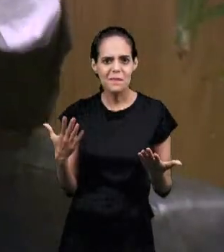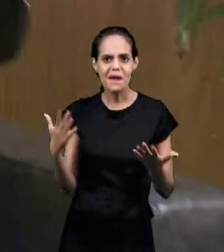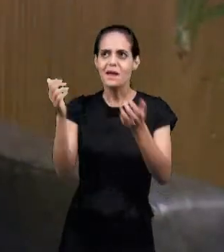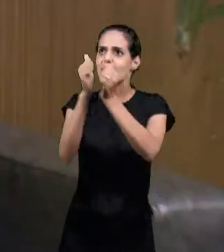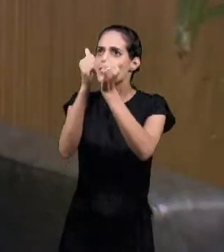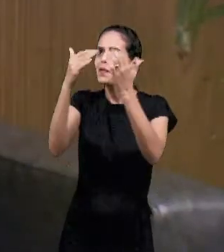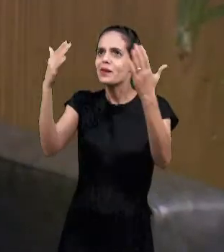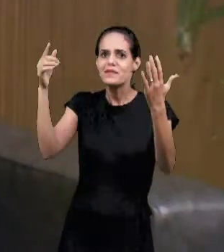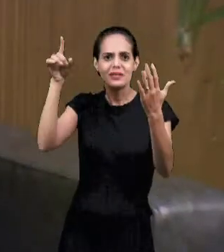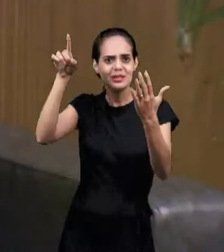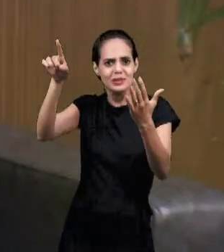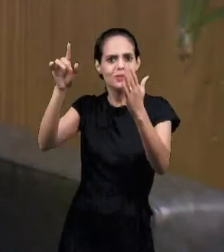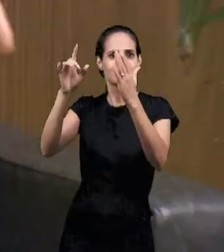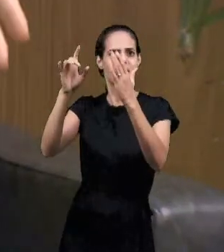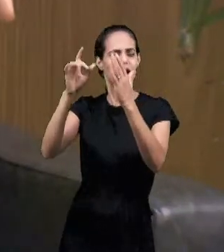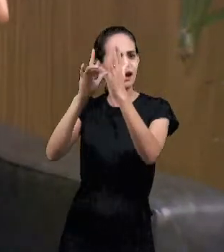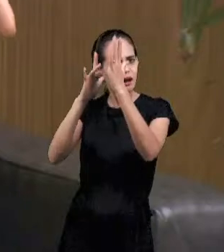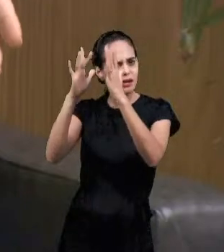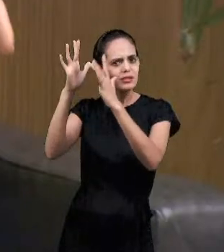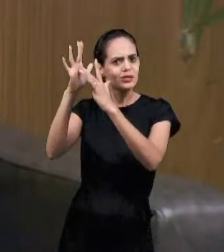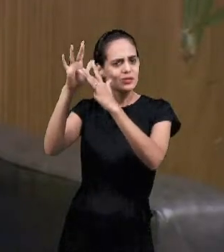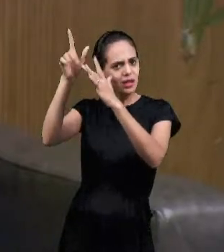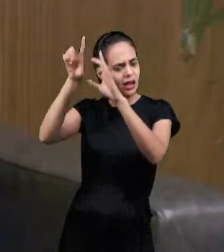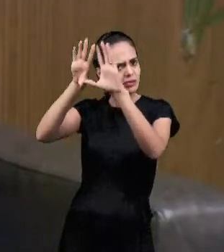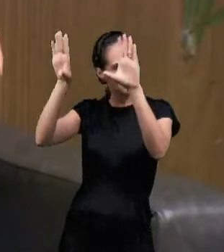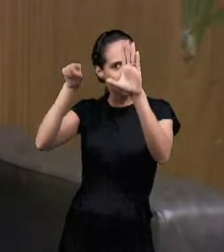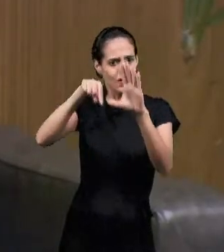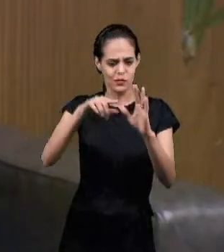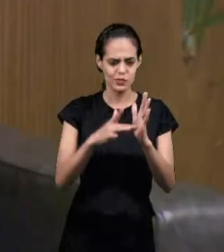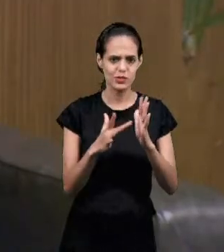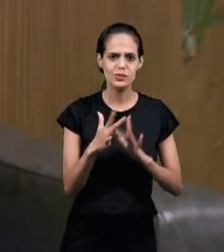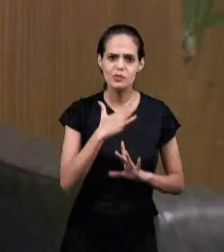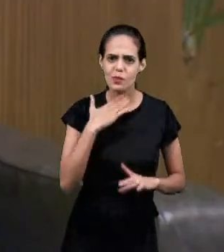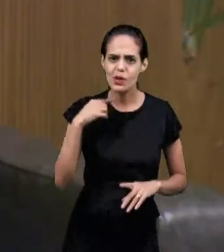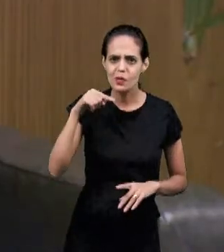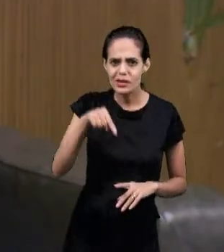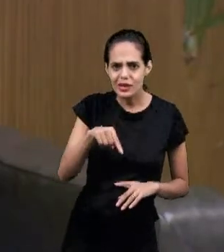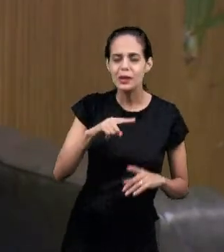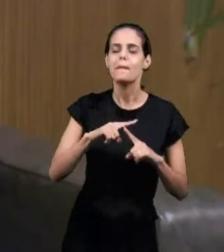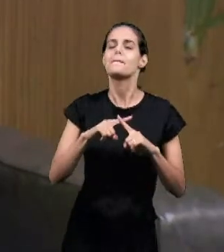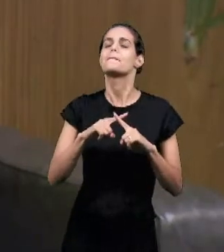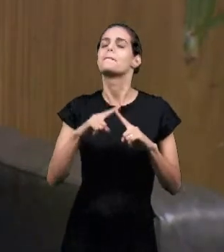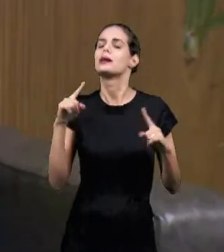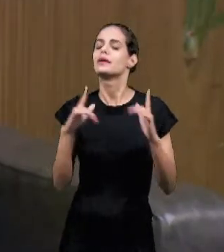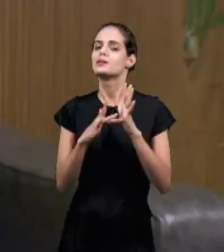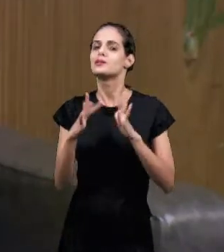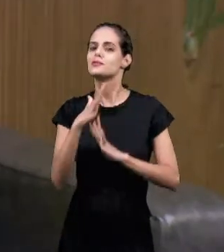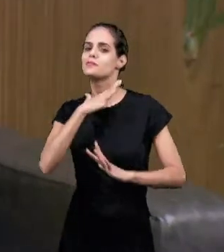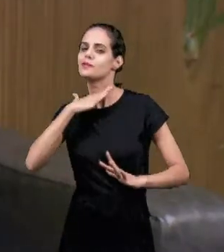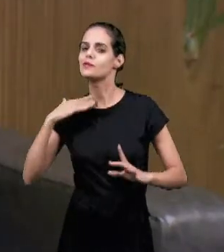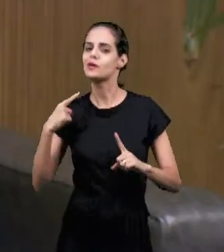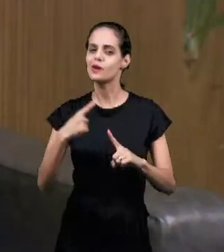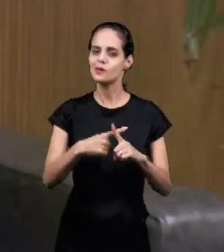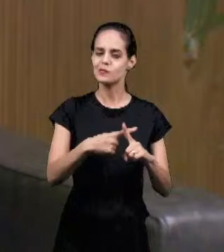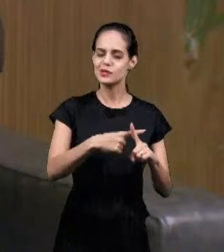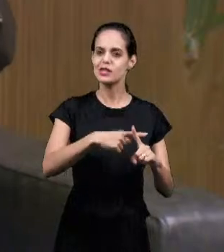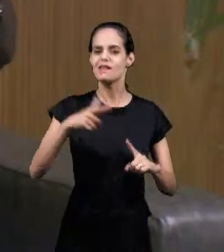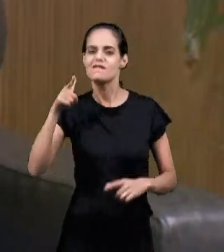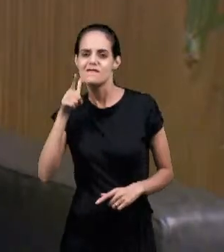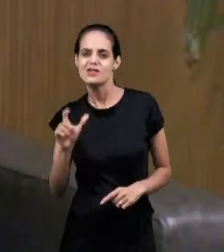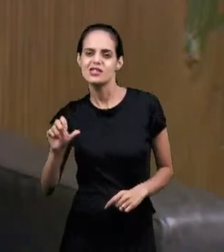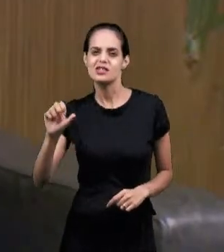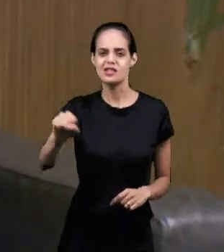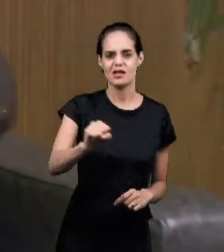no céu? Mas o Filho de Deus estava morto na terra. Mas ele morreu cumprindo o projeto de Deus, venceu na cruz, derrotou o